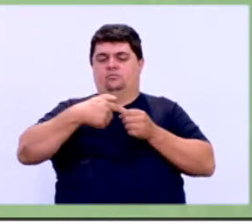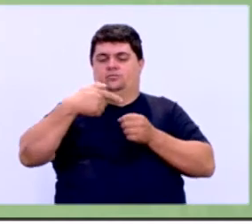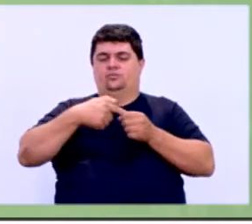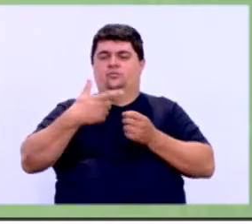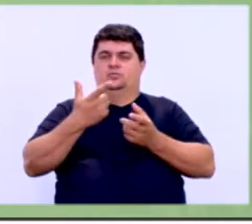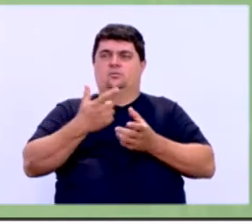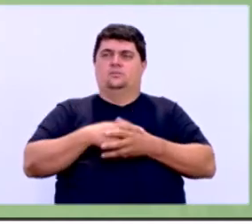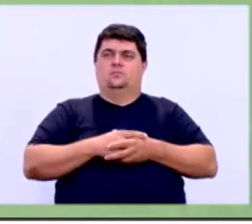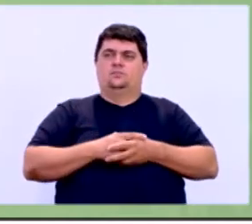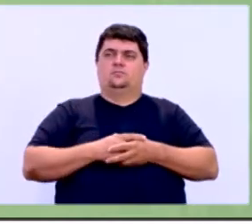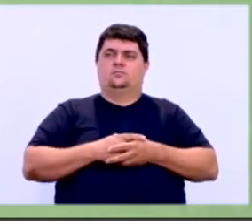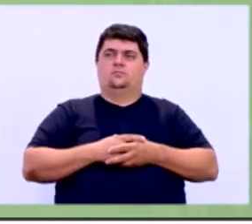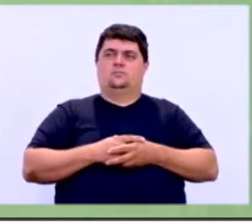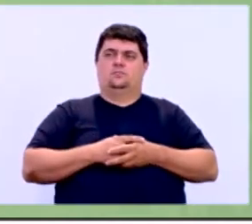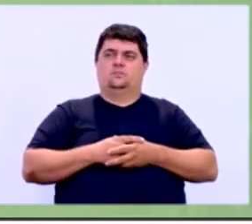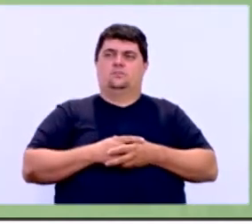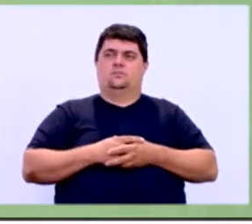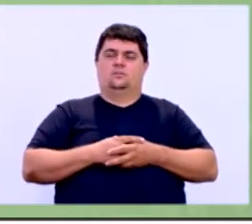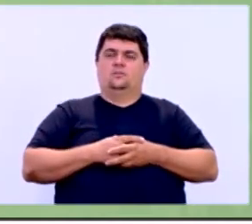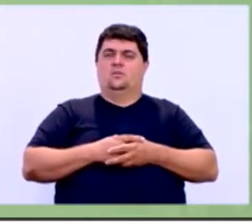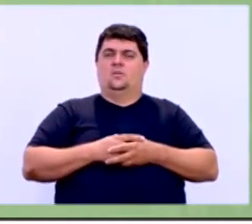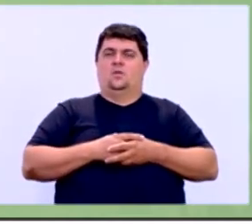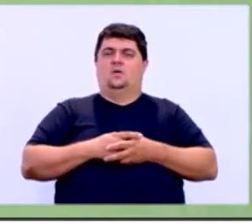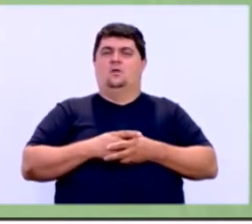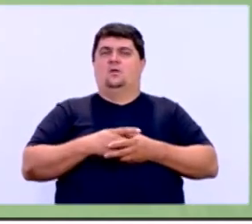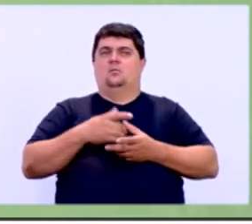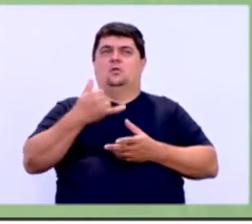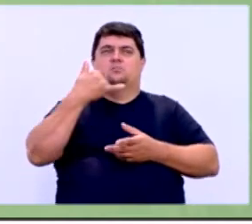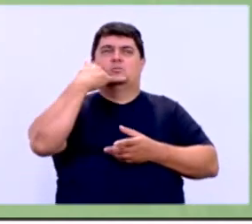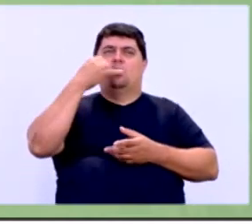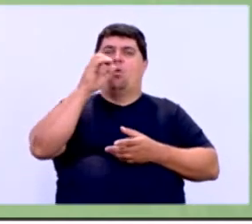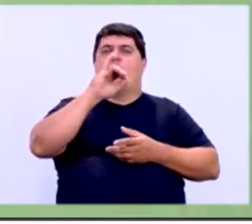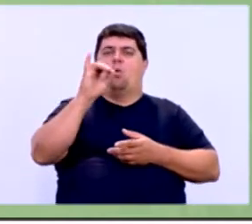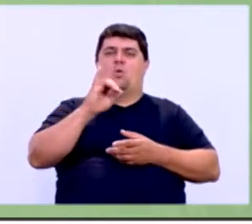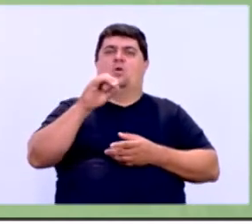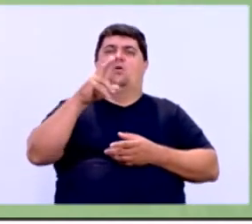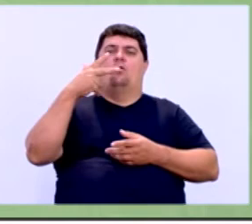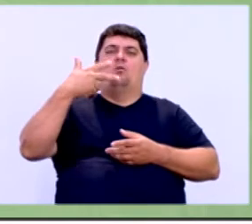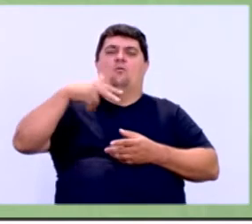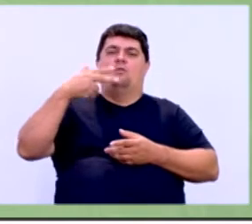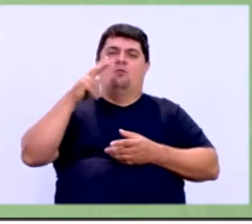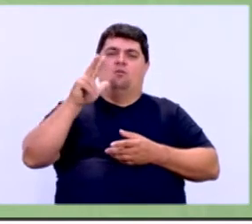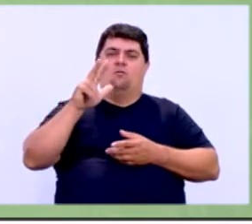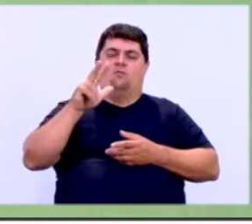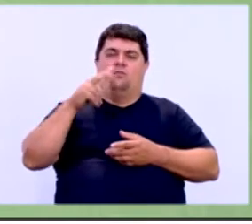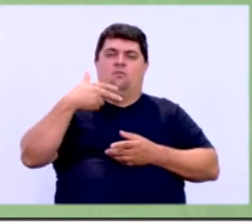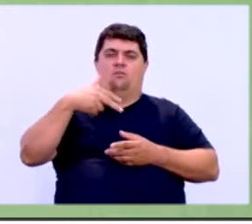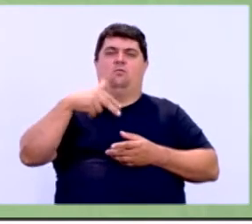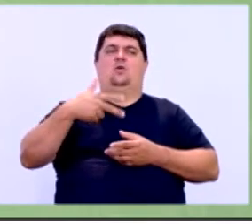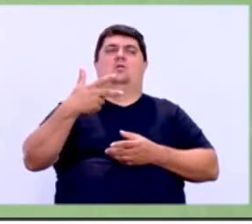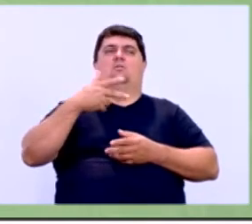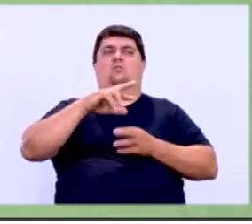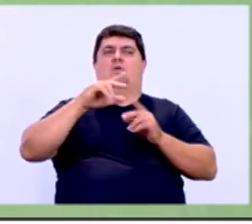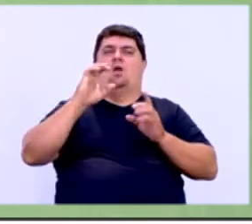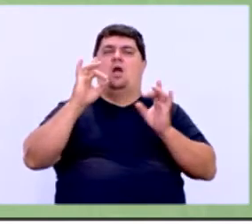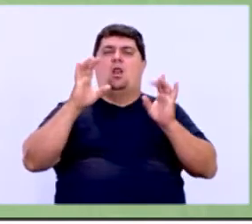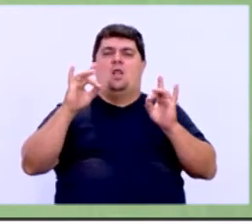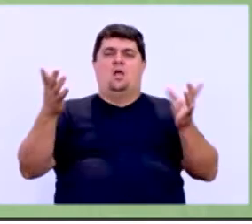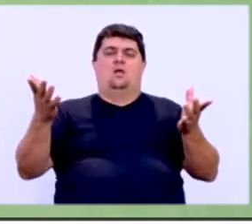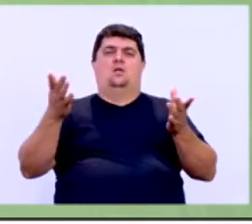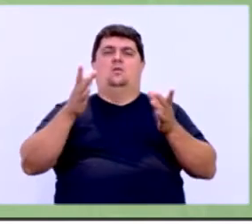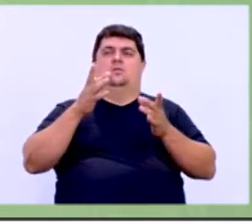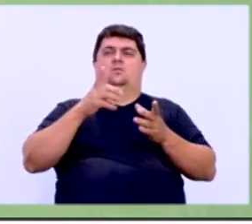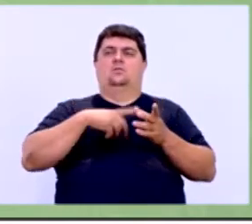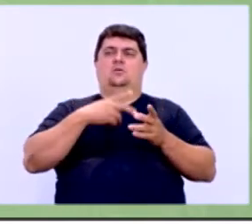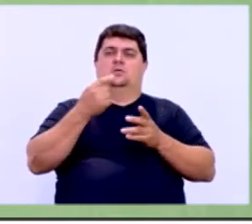de ações de empresas de telecomunicação, a Oi, a Vivo, a TIM, a Claro, né?